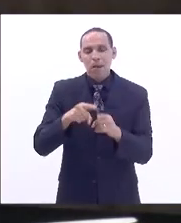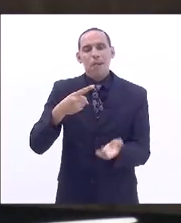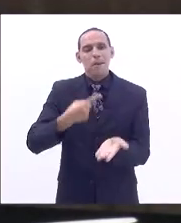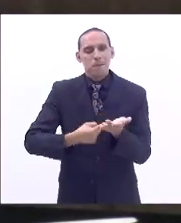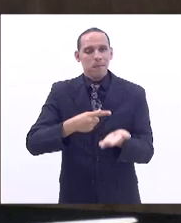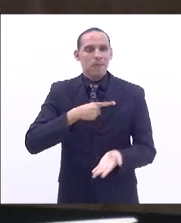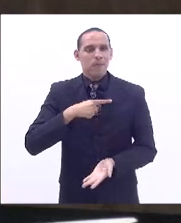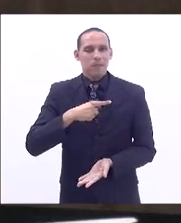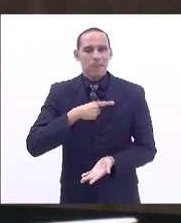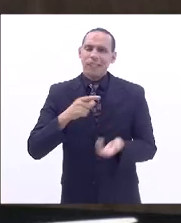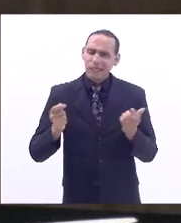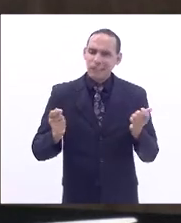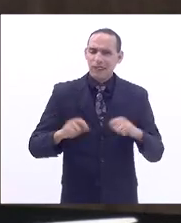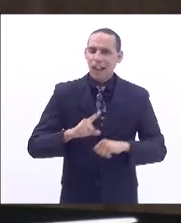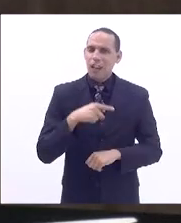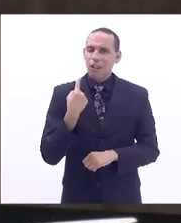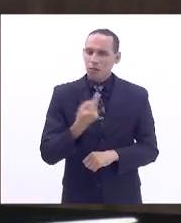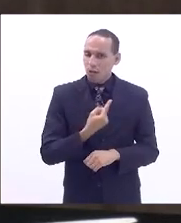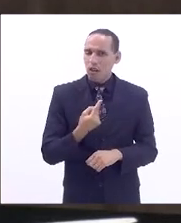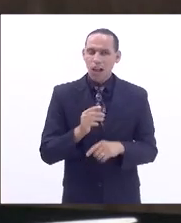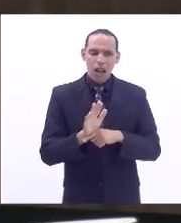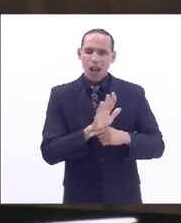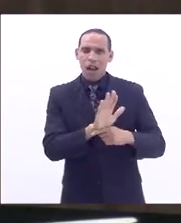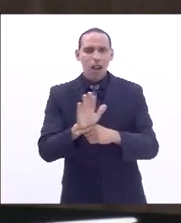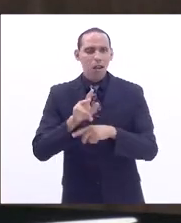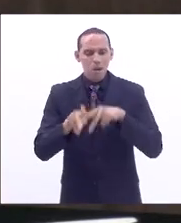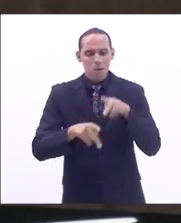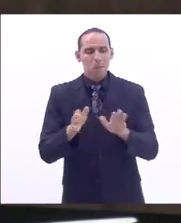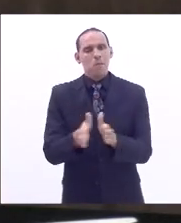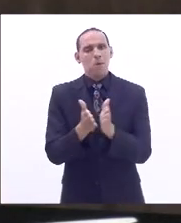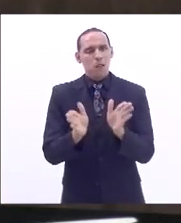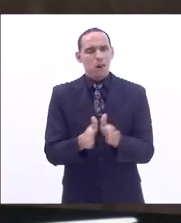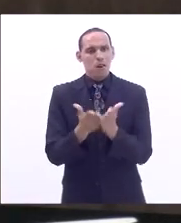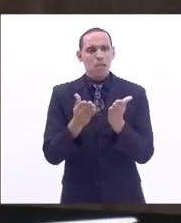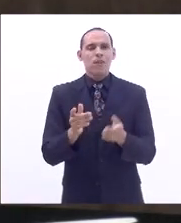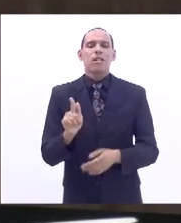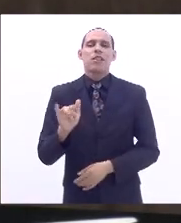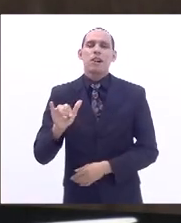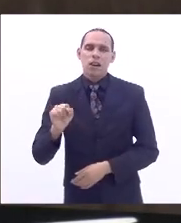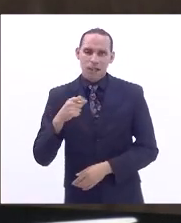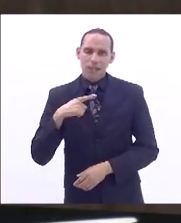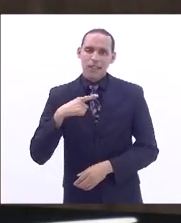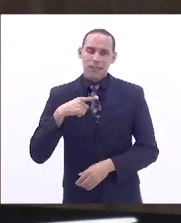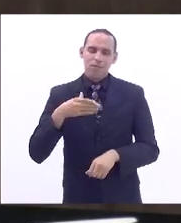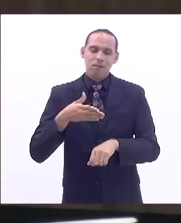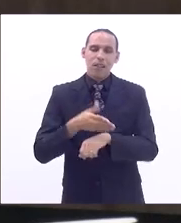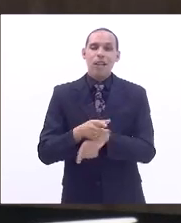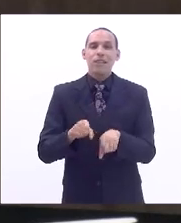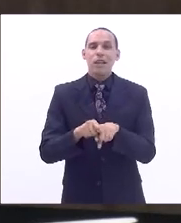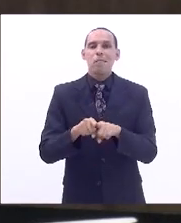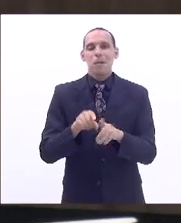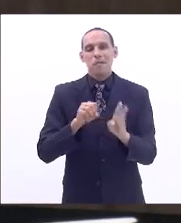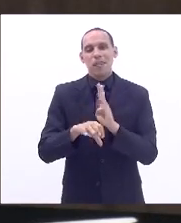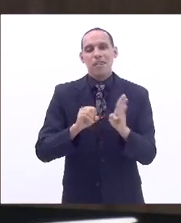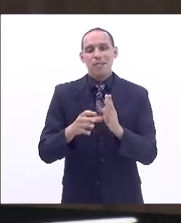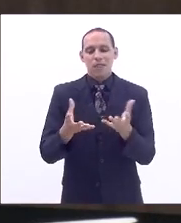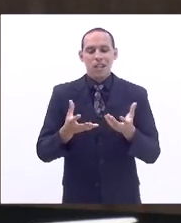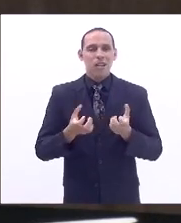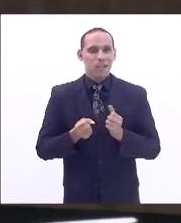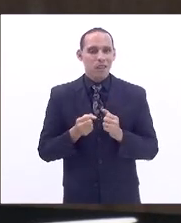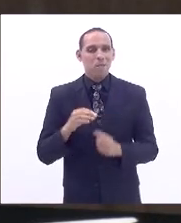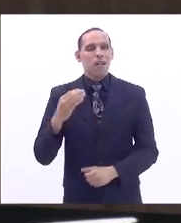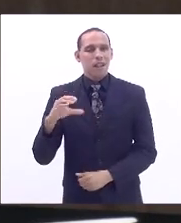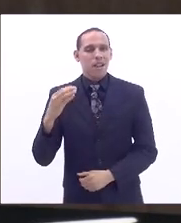com a possibilidade da nossa população mais pobre ter acesso ao benefício do crédito